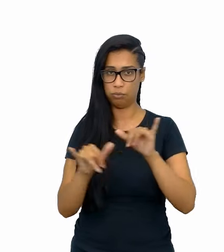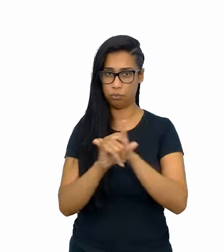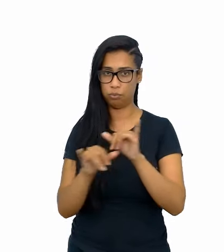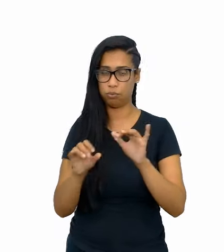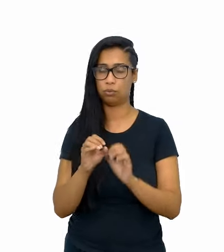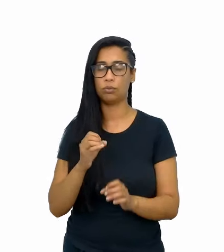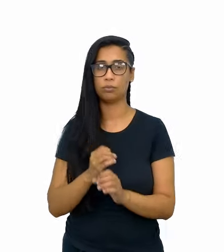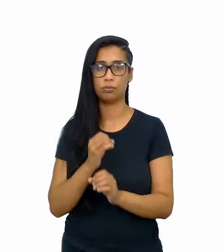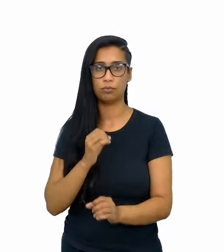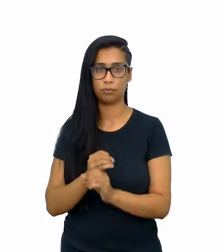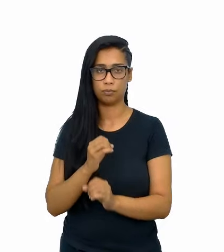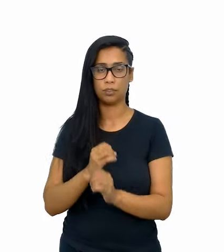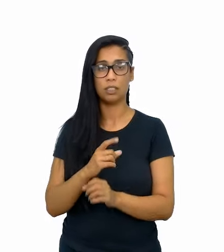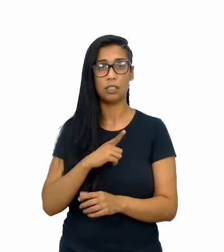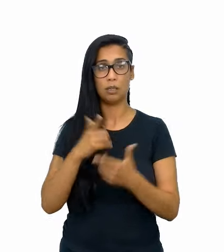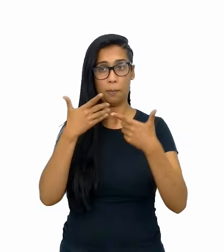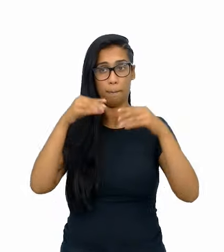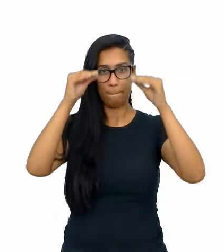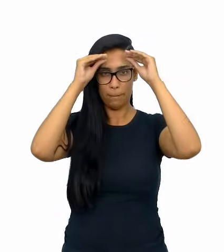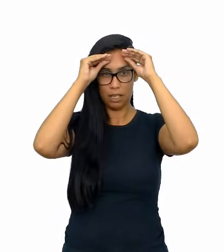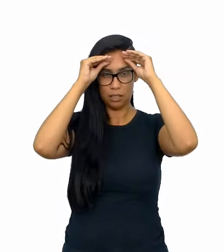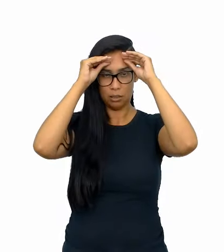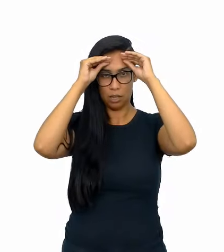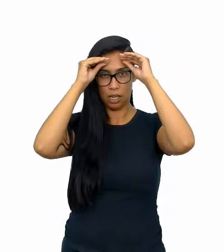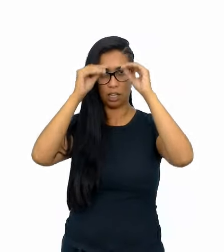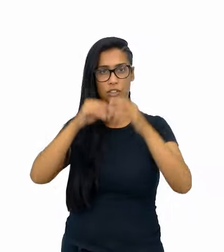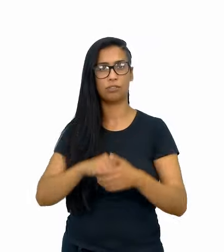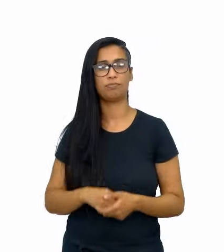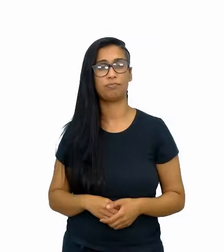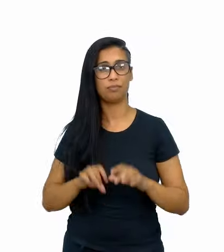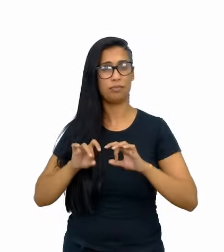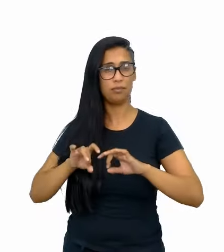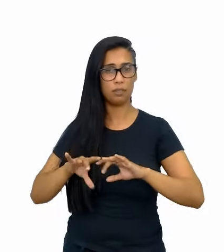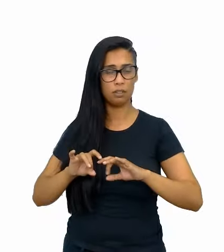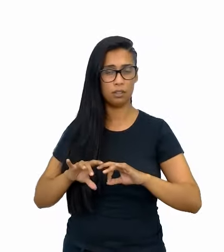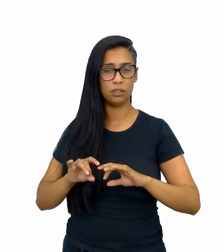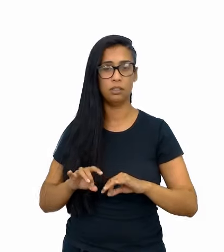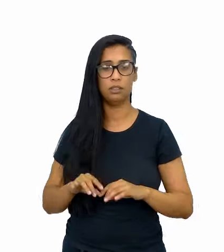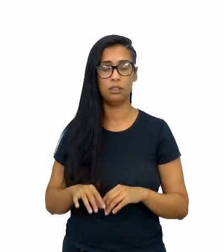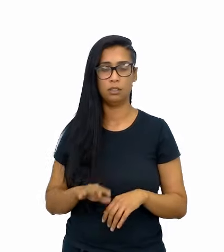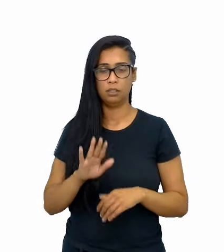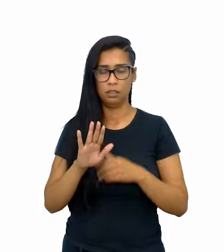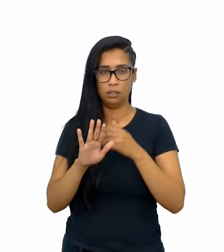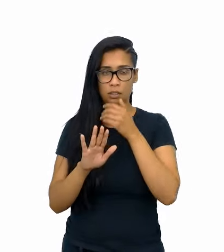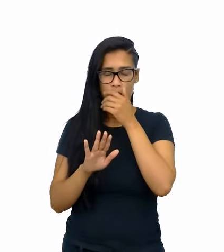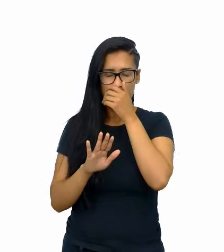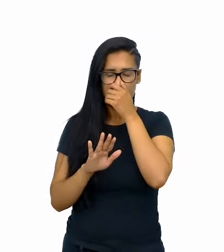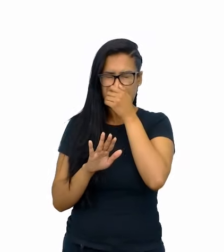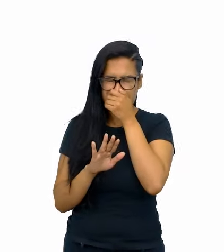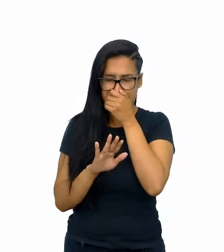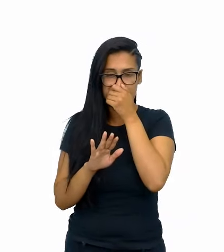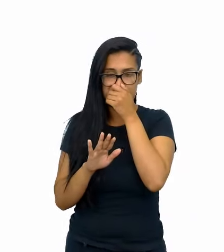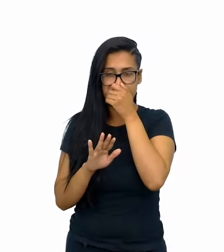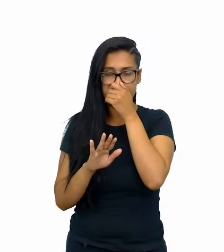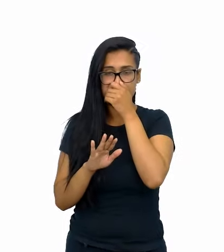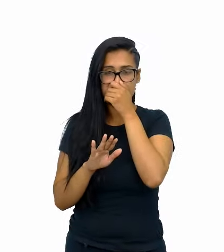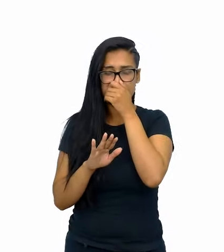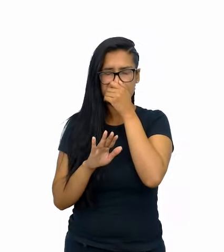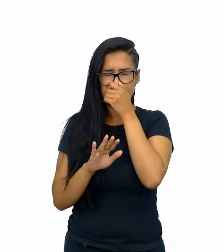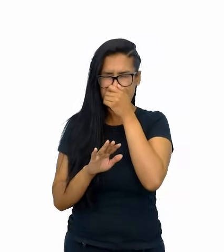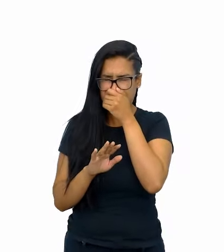objetiva, impessoal, com termos científicos que possam ser comprovados, né? Então, assim, a forma